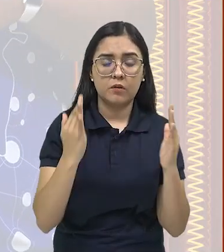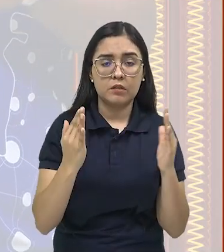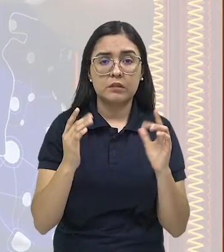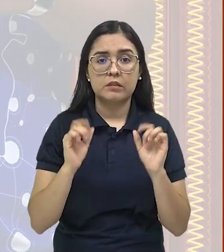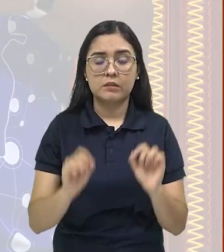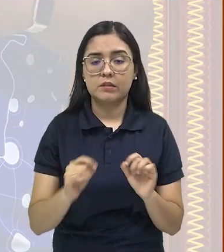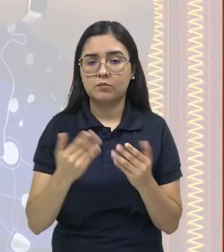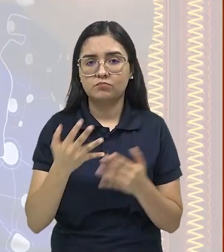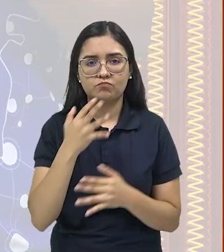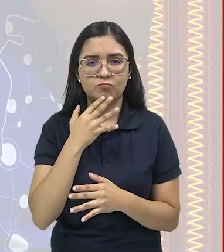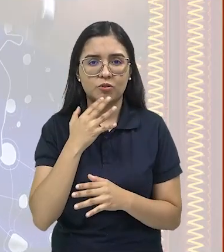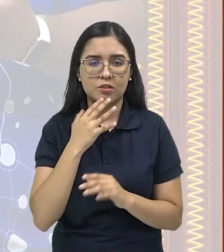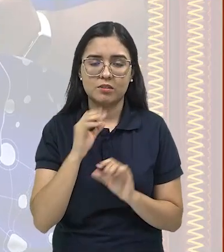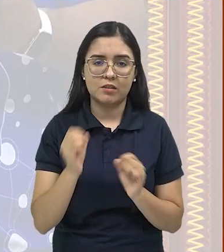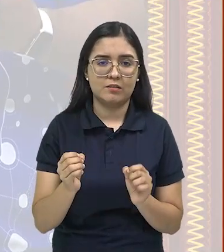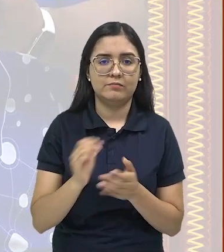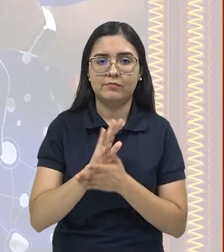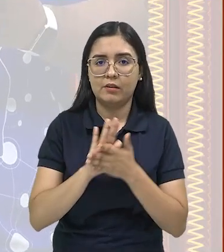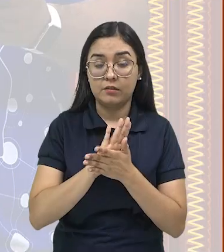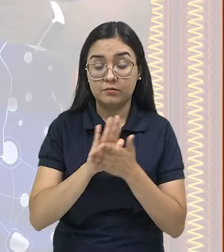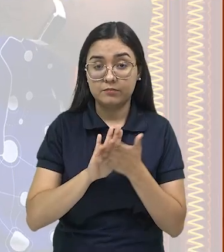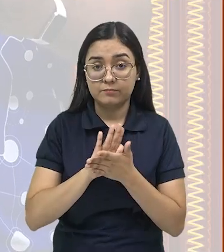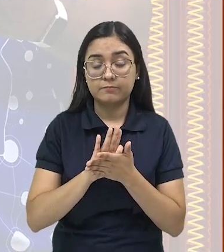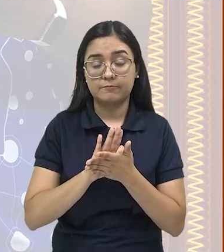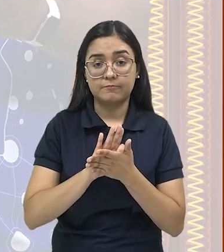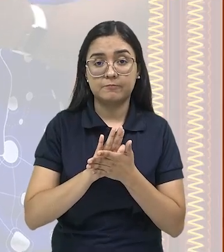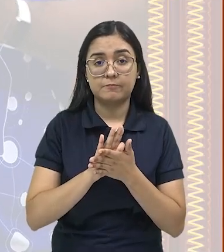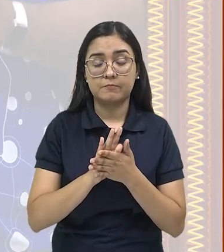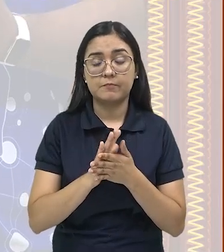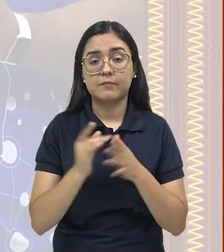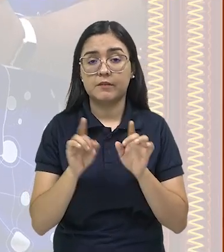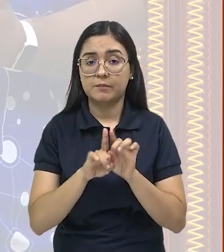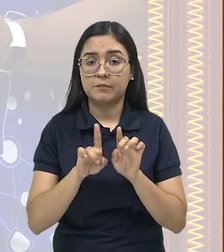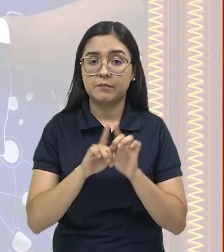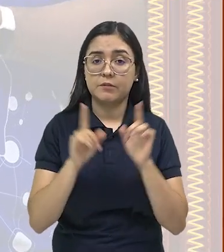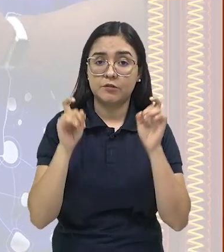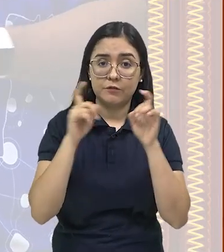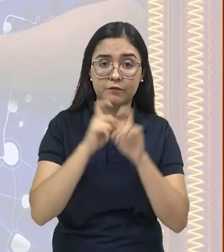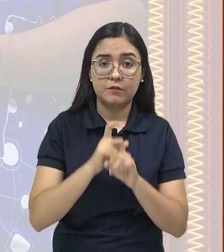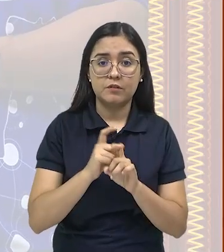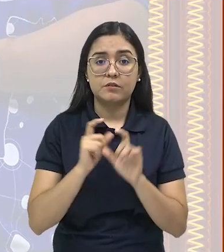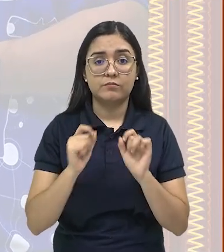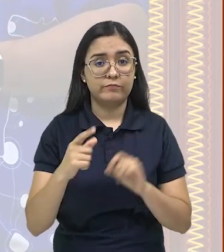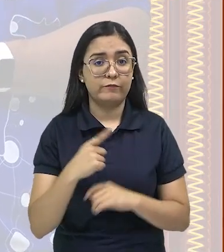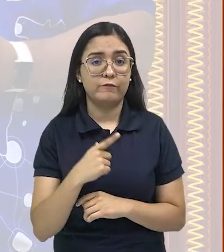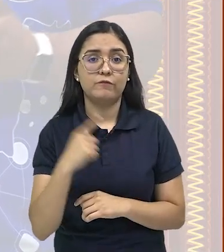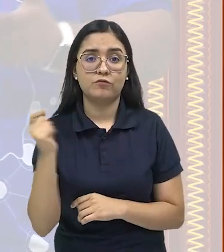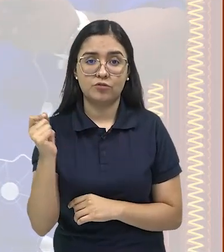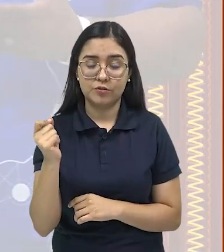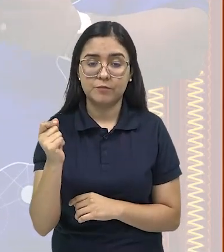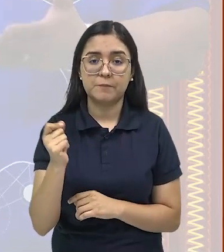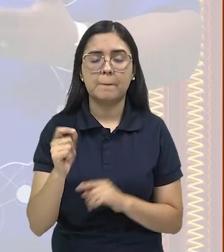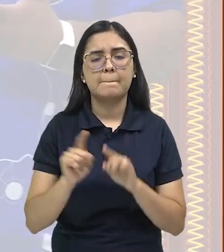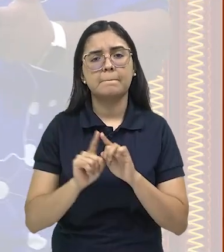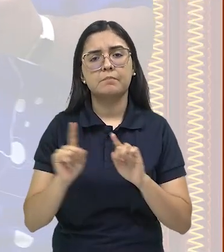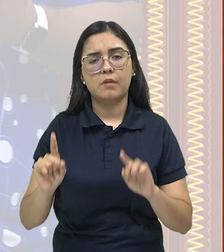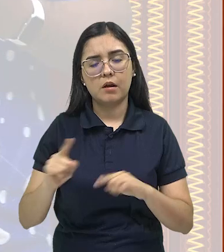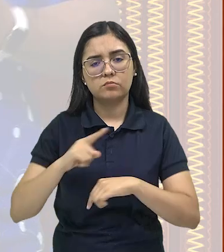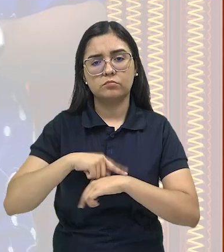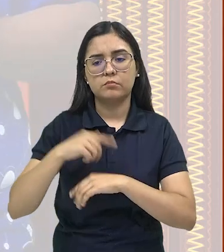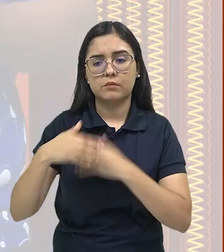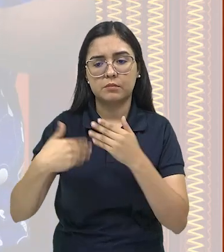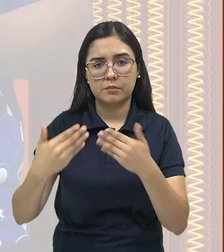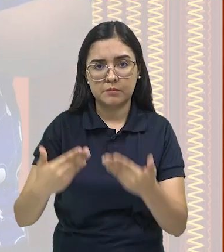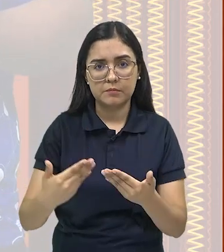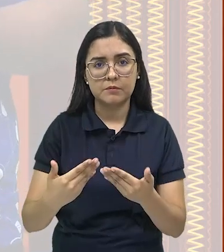tornava desconhecido para ele, né? E mais dificultoso o processo de empreender fugas. Claro que com o passar do tempo,